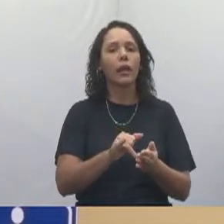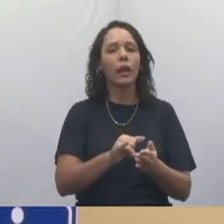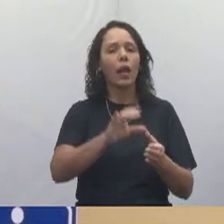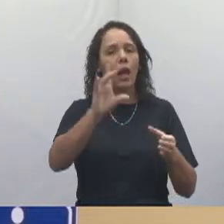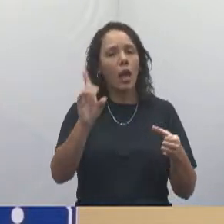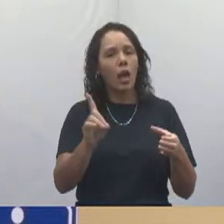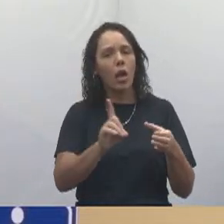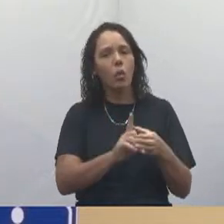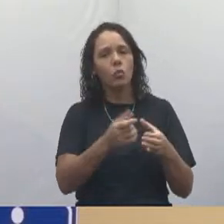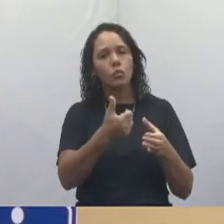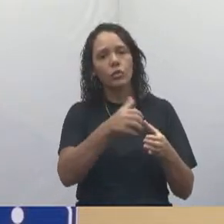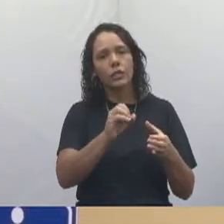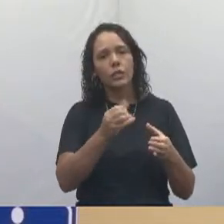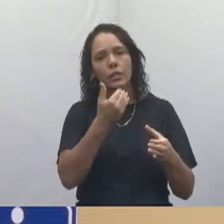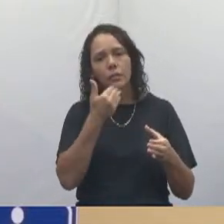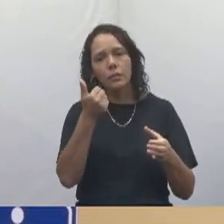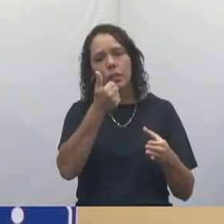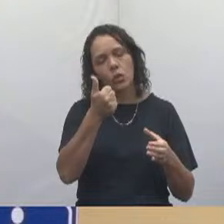forma perfeita.